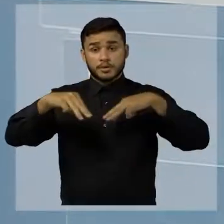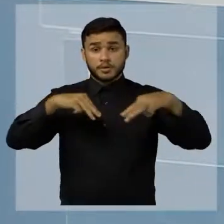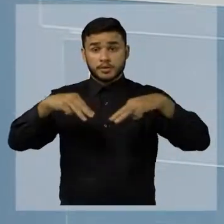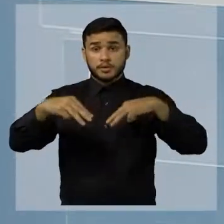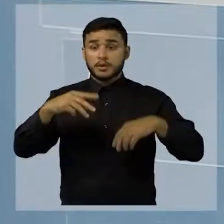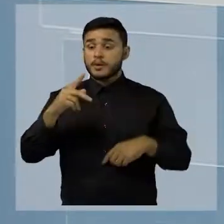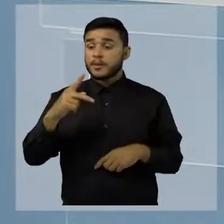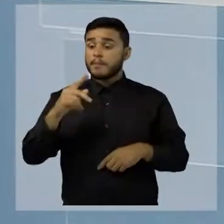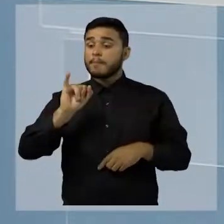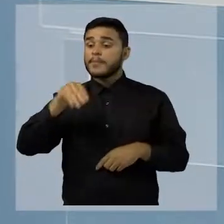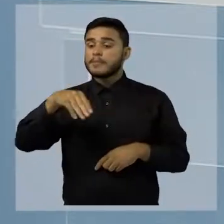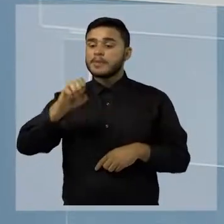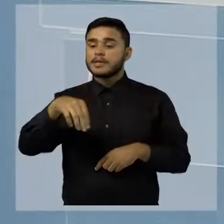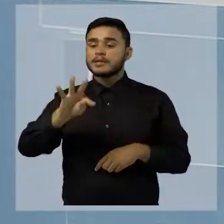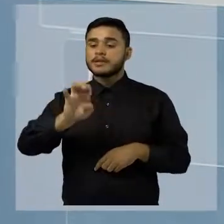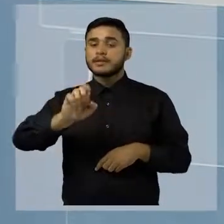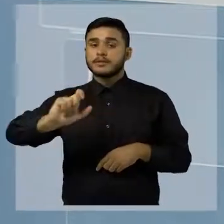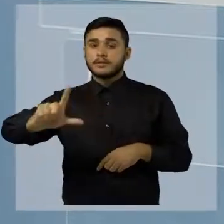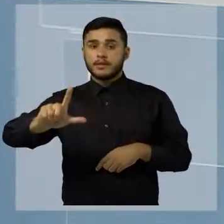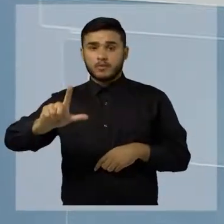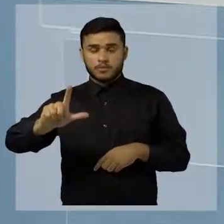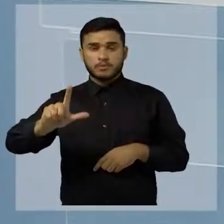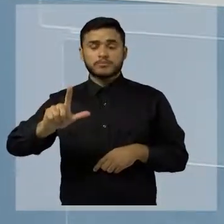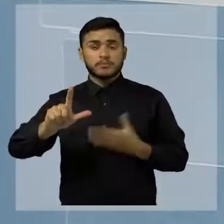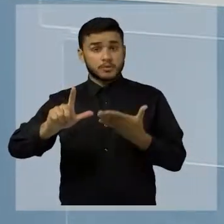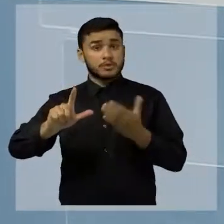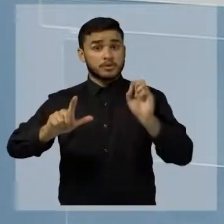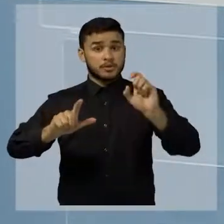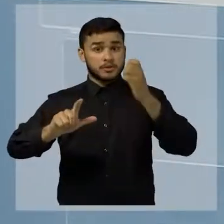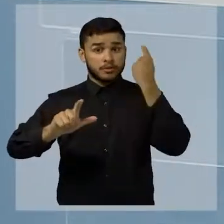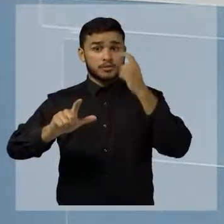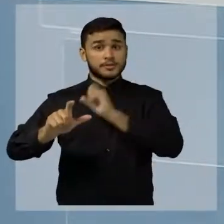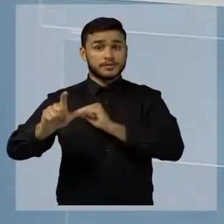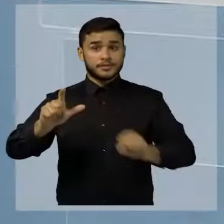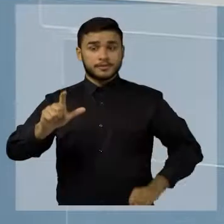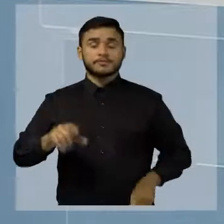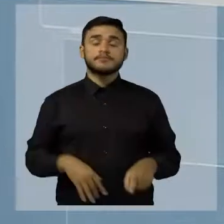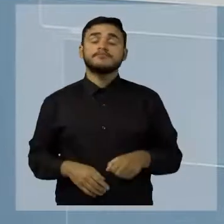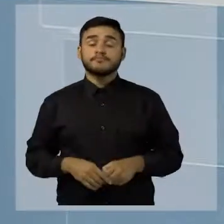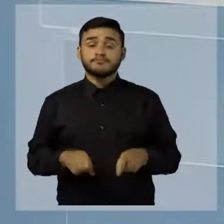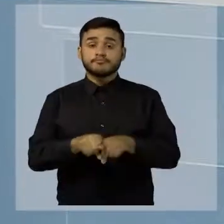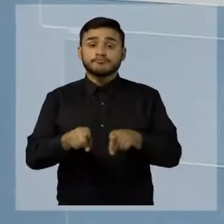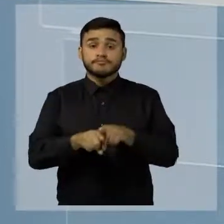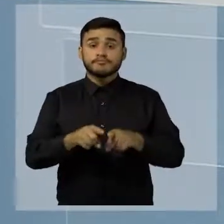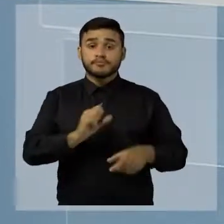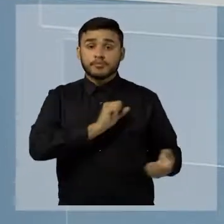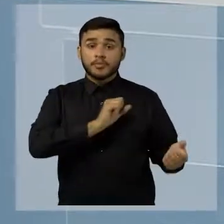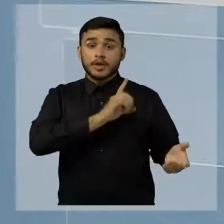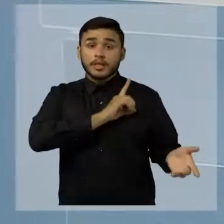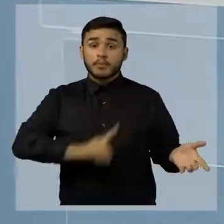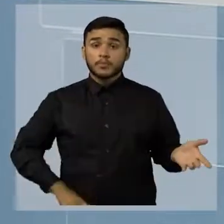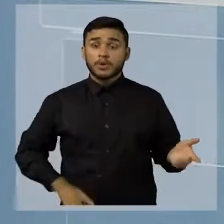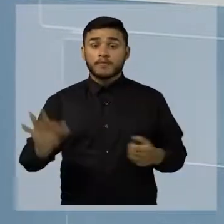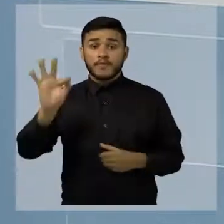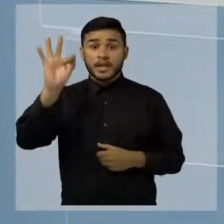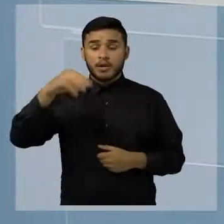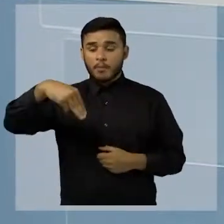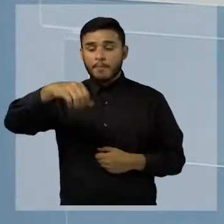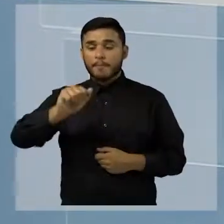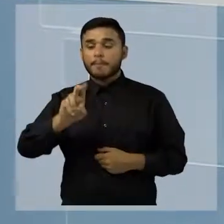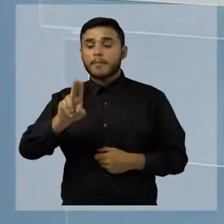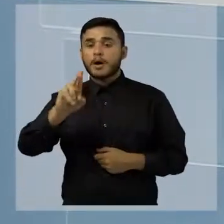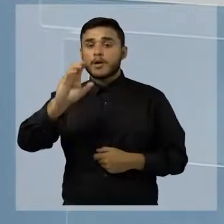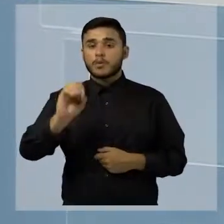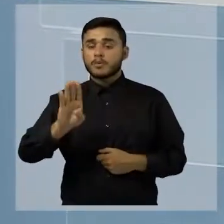da Previdência Social, José Pimentel, ex-senador, e do deputado federal Mauro Benevides, que